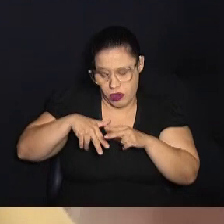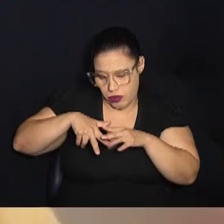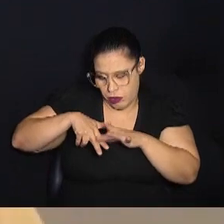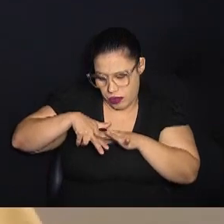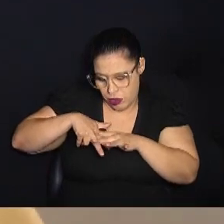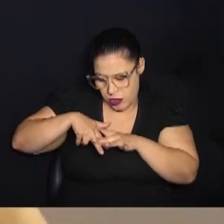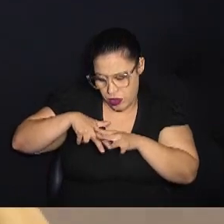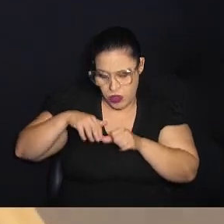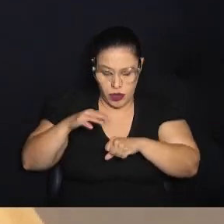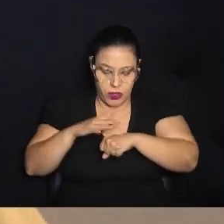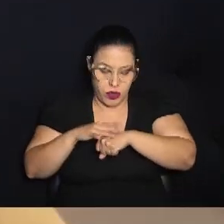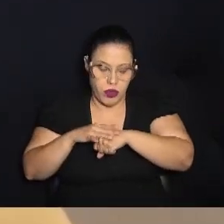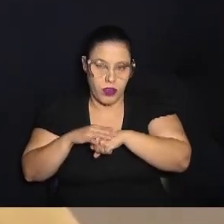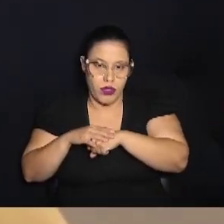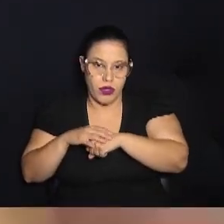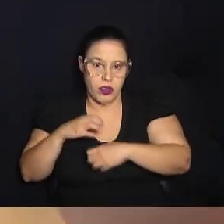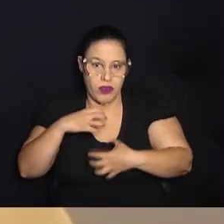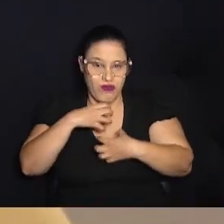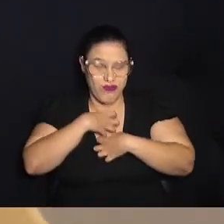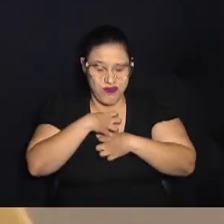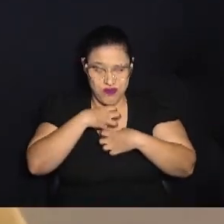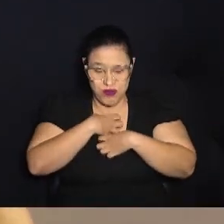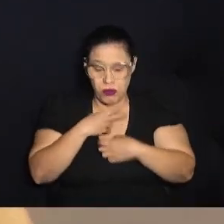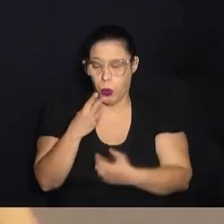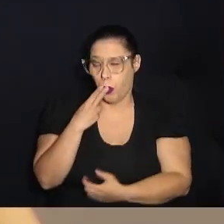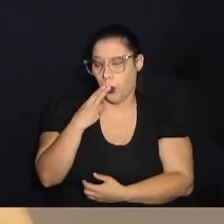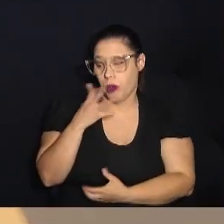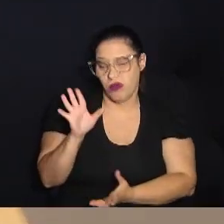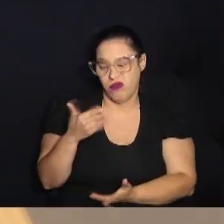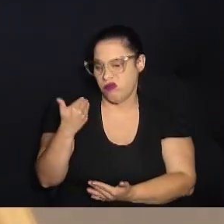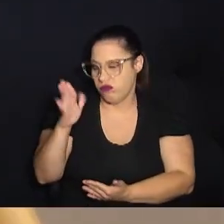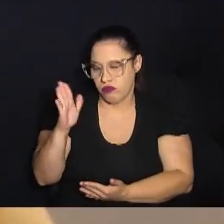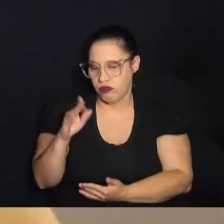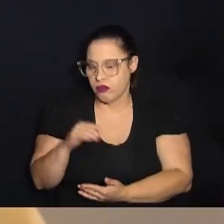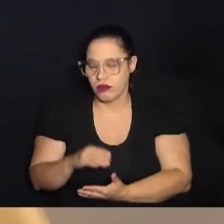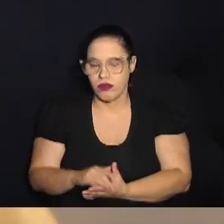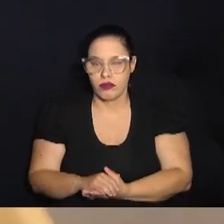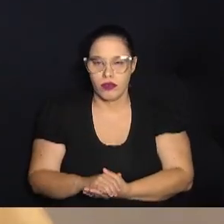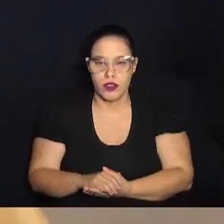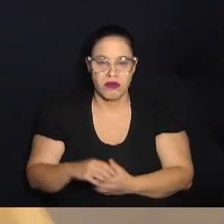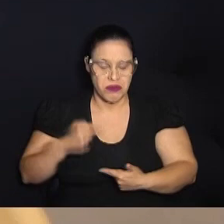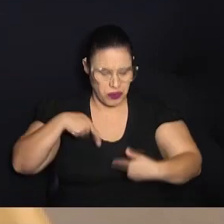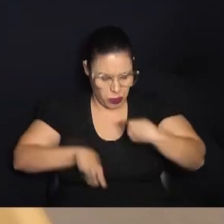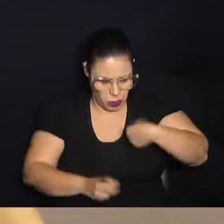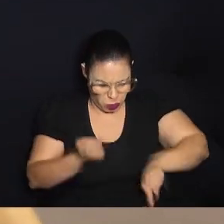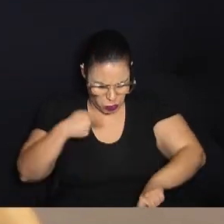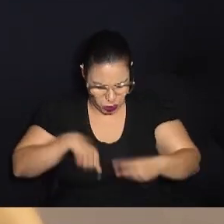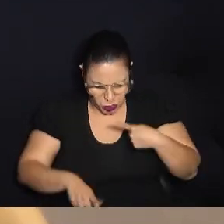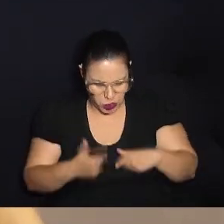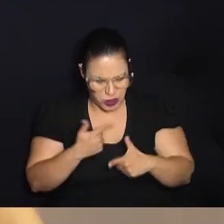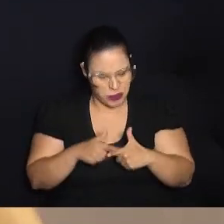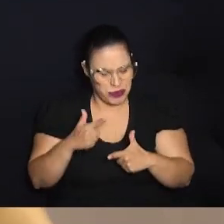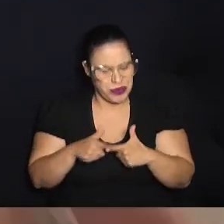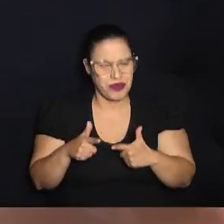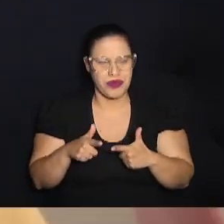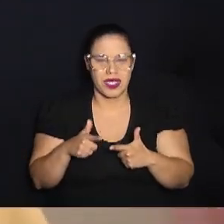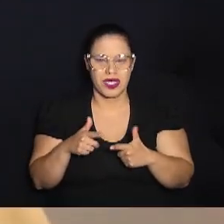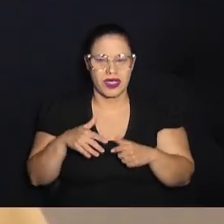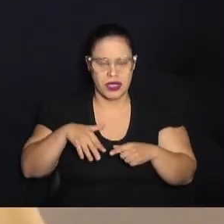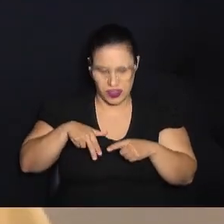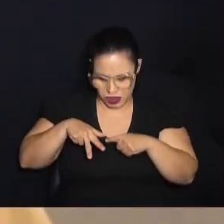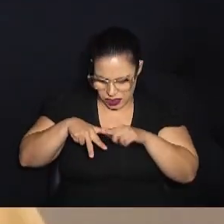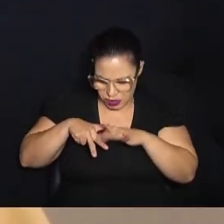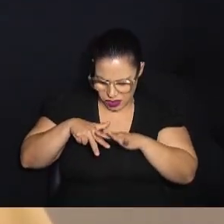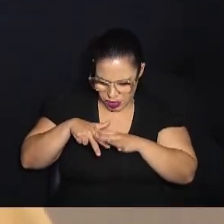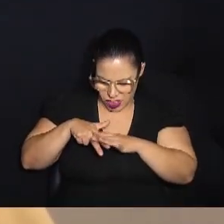doença pulmonar obstrutiva crônica, né? Asma, bronquite do fumante e por aí vai. Mas problemas circulatórios também ficam piores, mas os